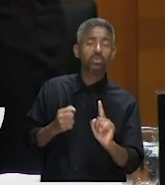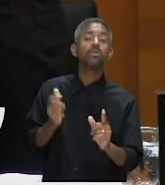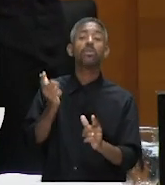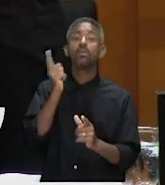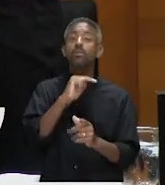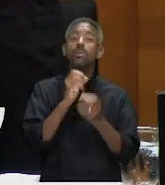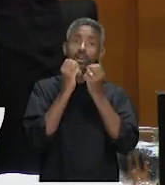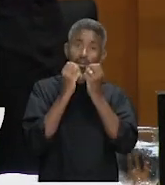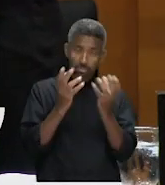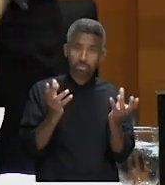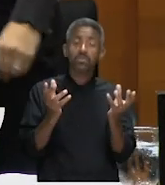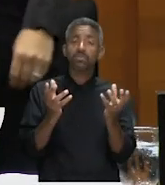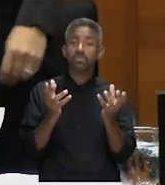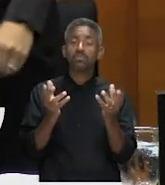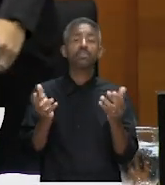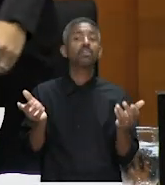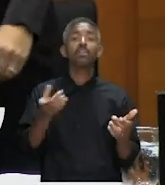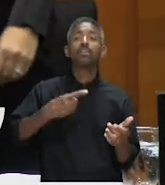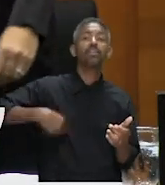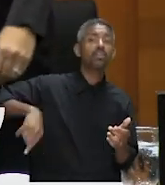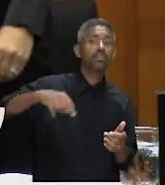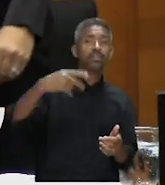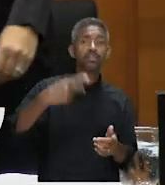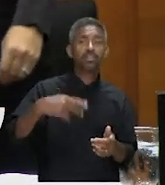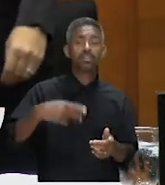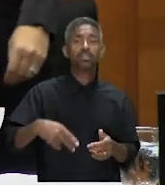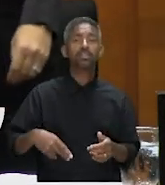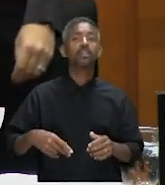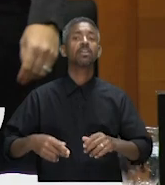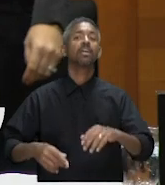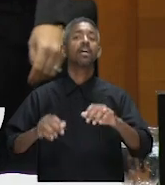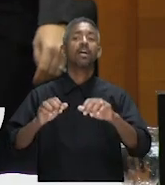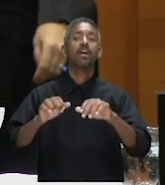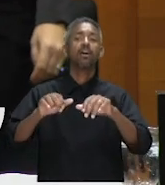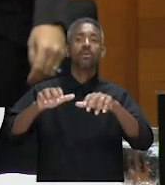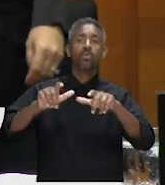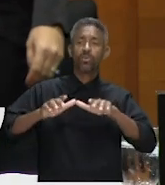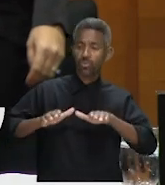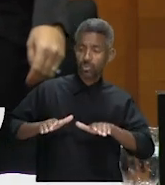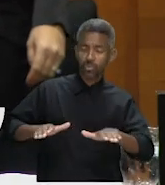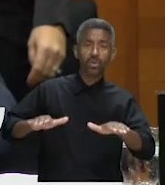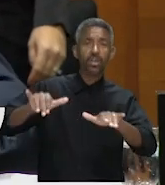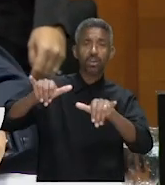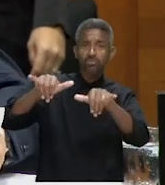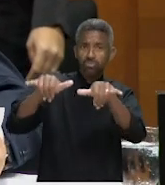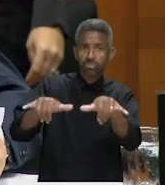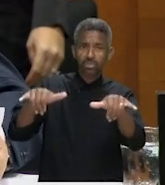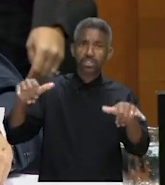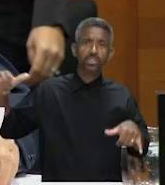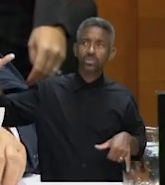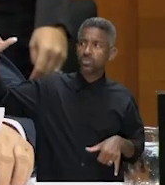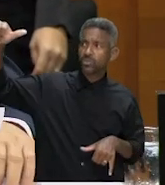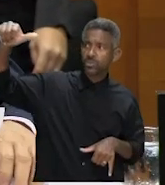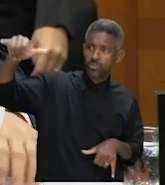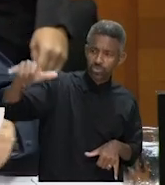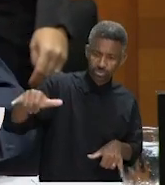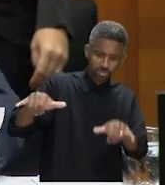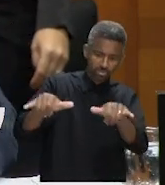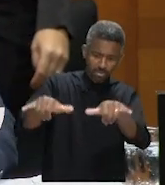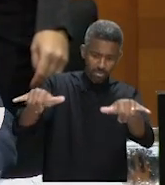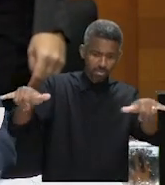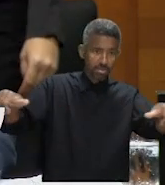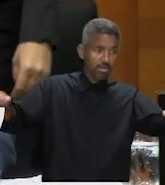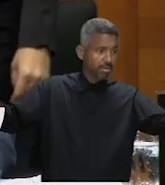Rondon, ele é de 1956. O primeiro voo inaugural nessa